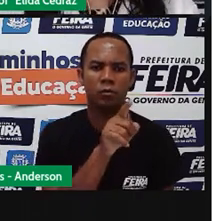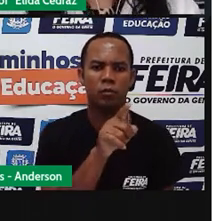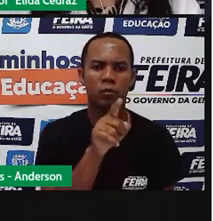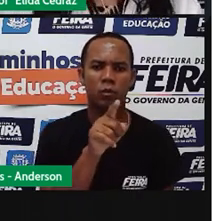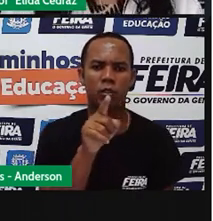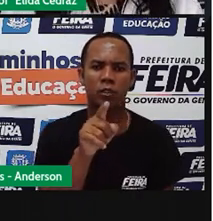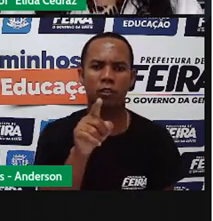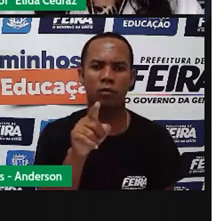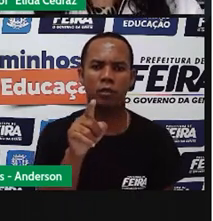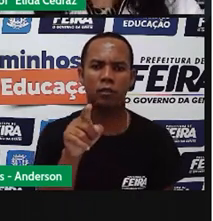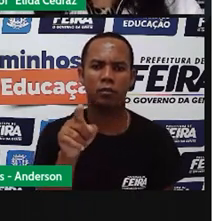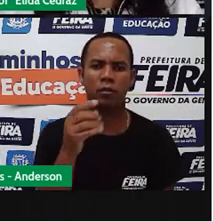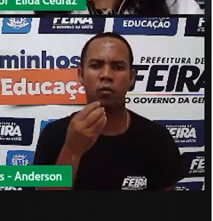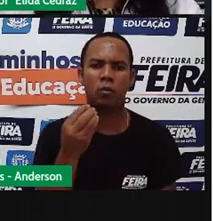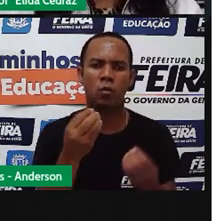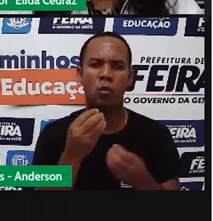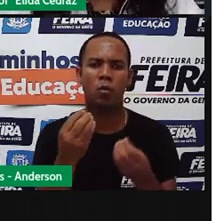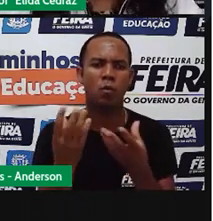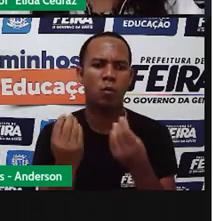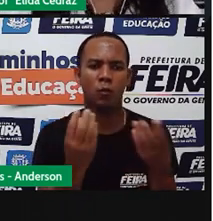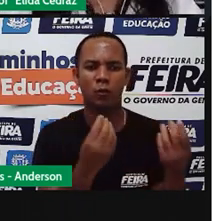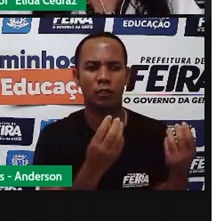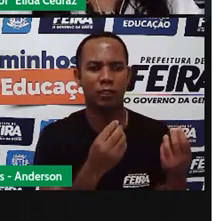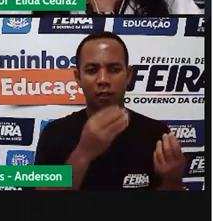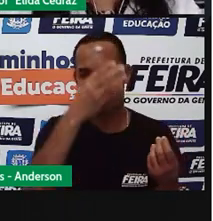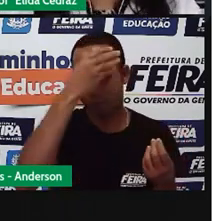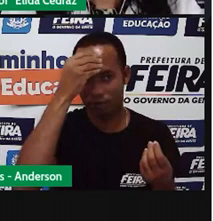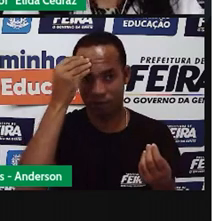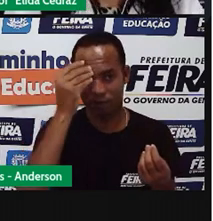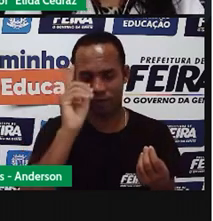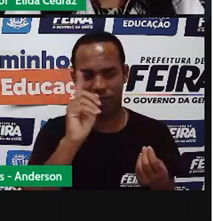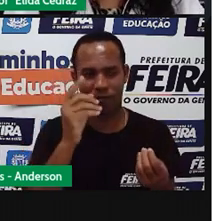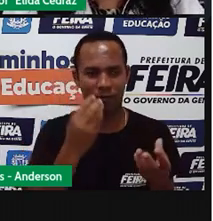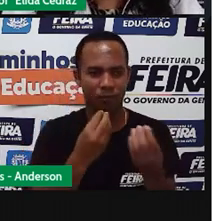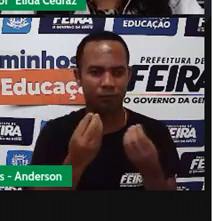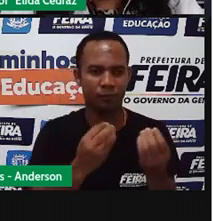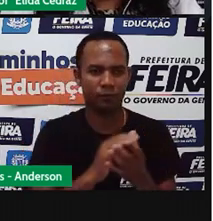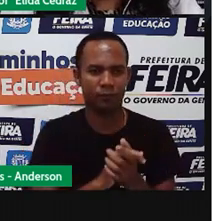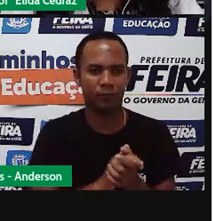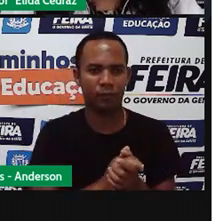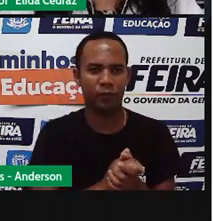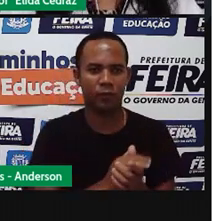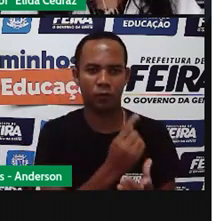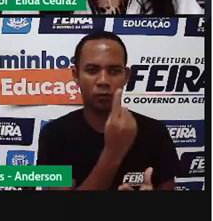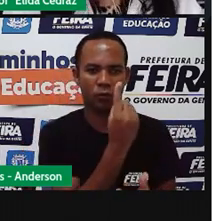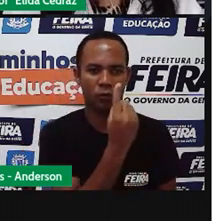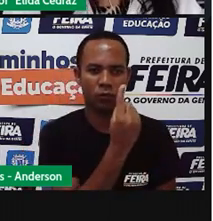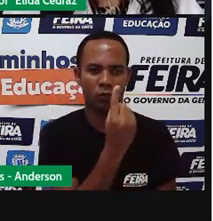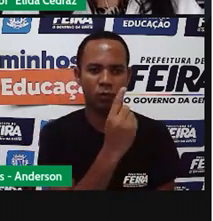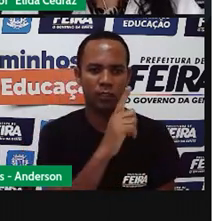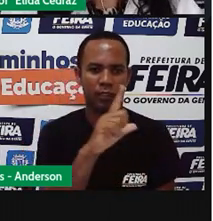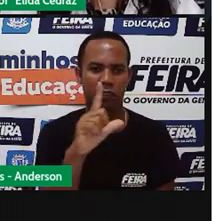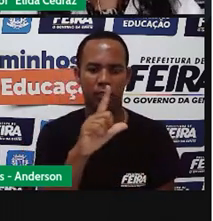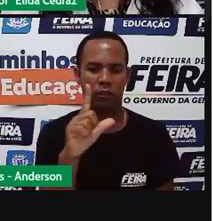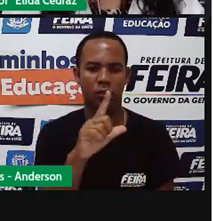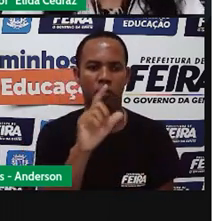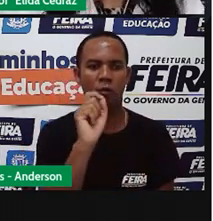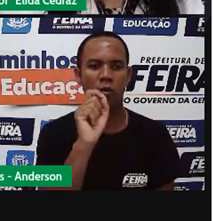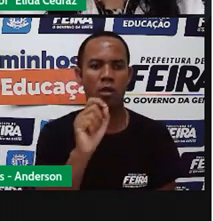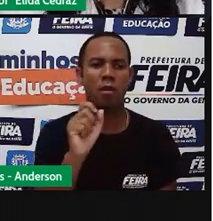jarrinhas, Pro? É, aqui é para você não esquecer, tá bom? 1 litro, ele pode